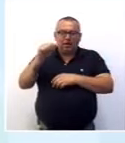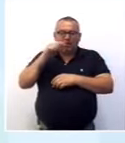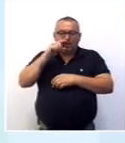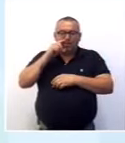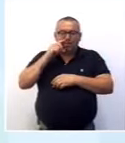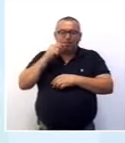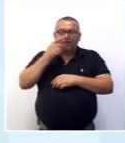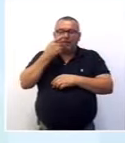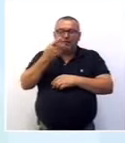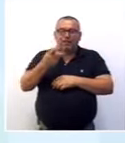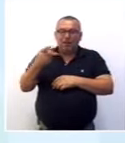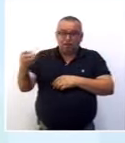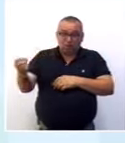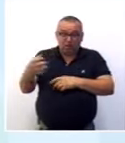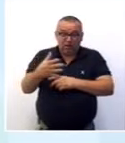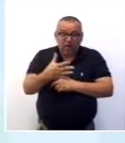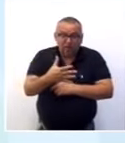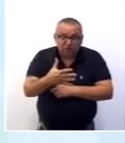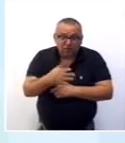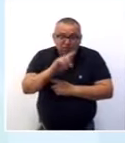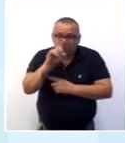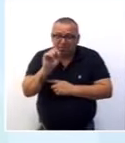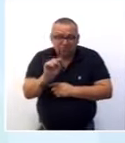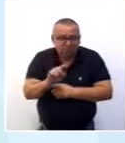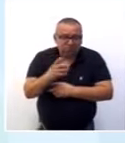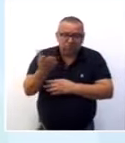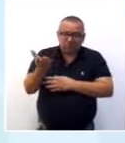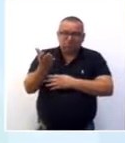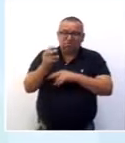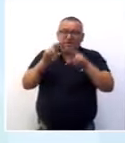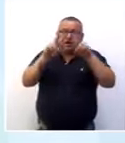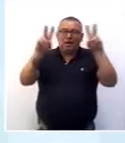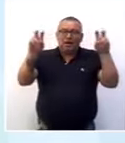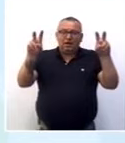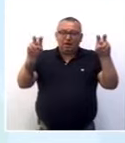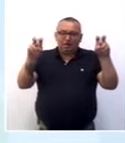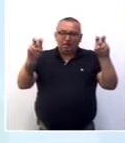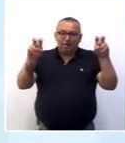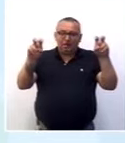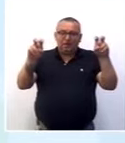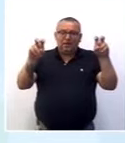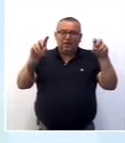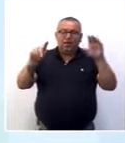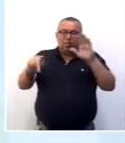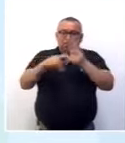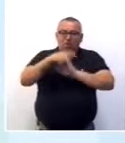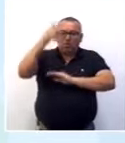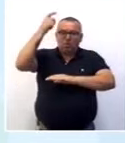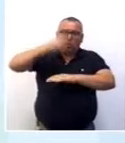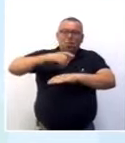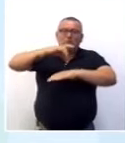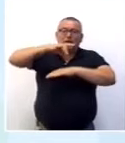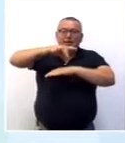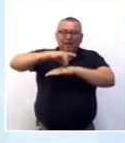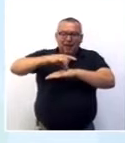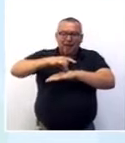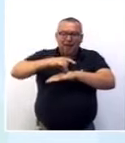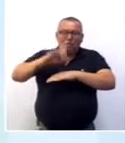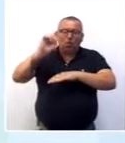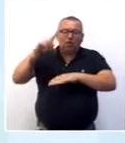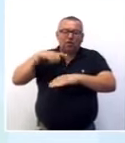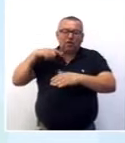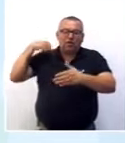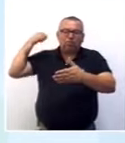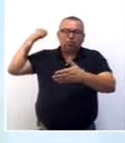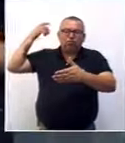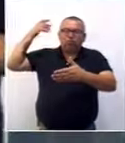se remetem à atualidade, são temas recorrentes da humanidade, ou seja, aquilo que já vem há tempo